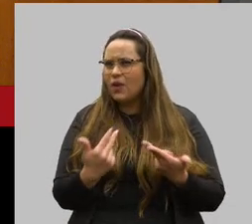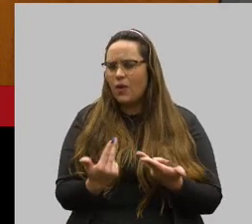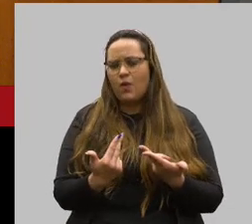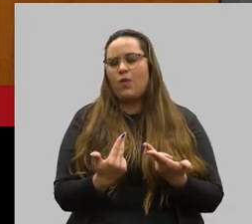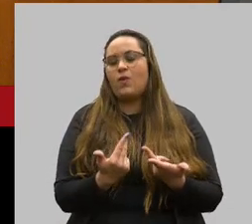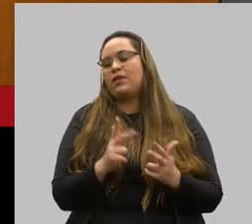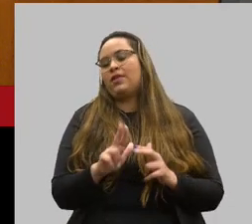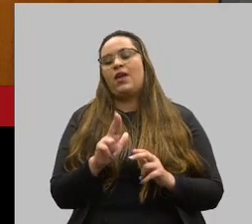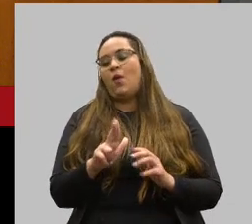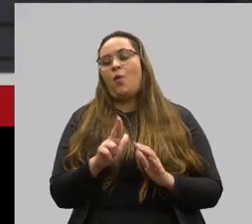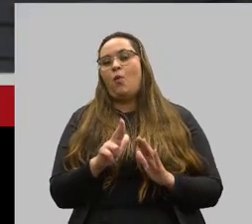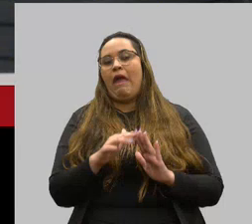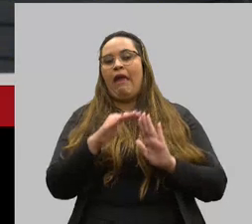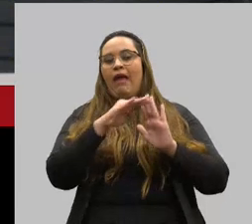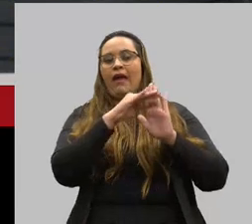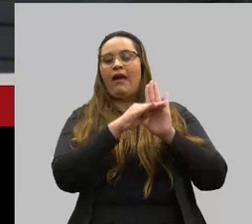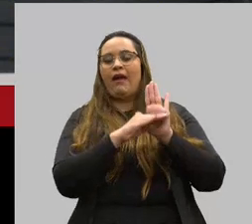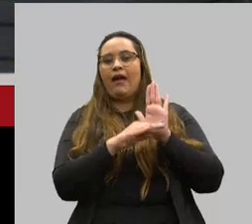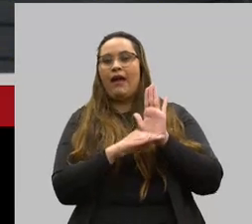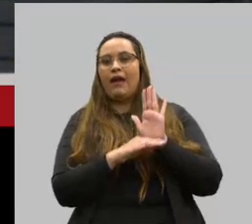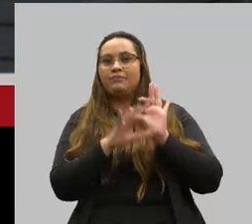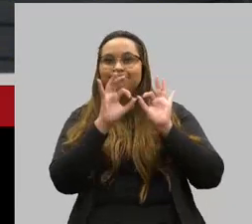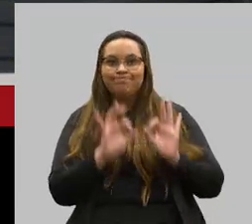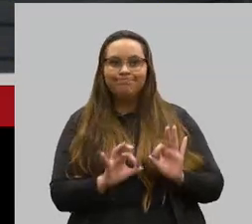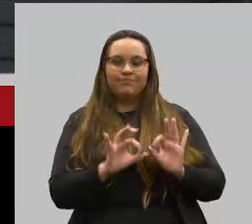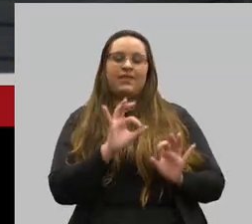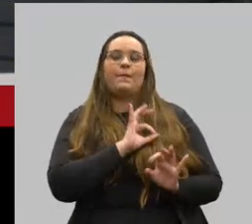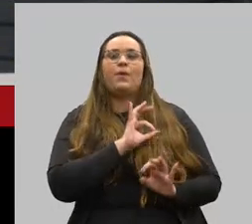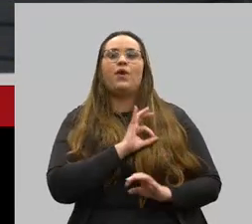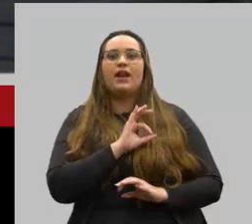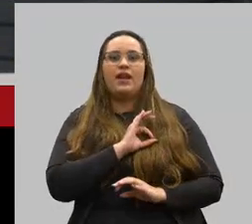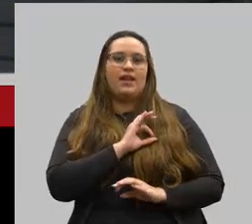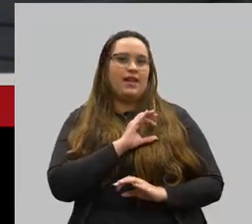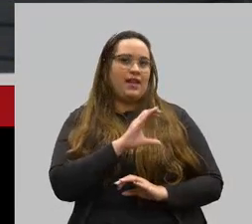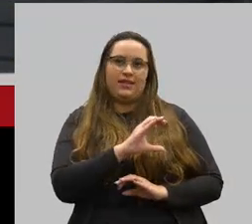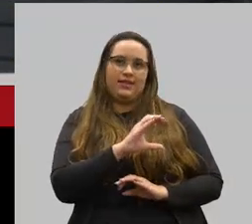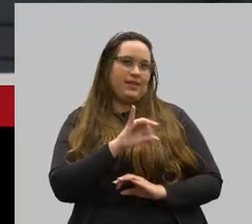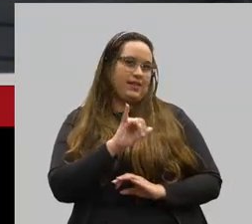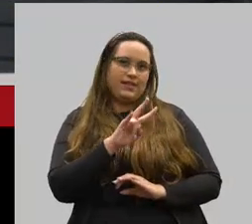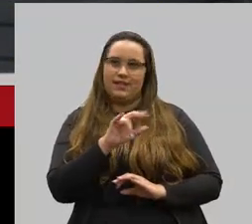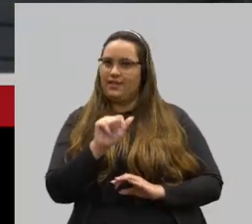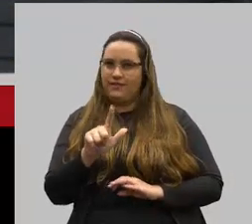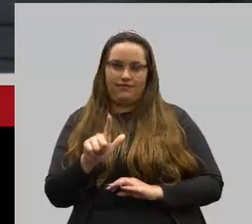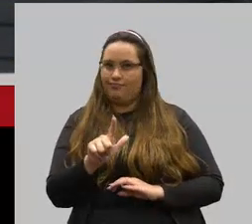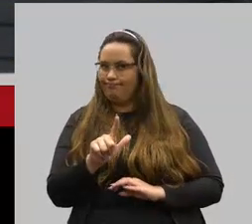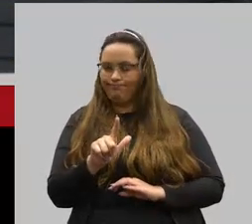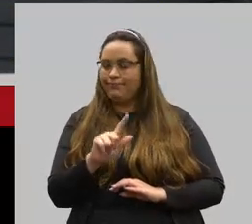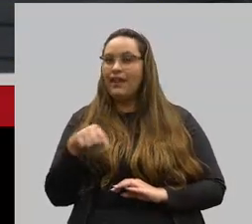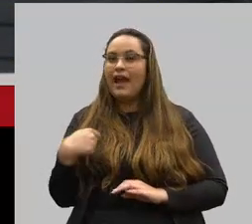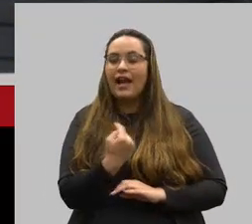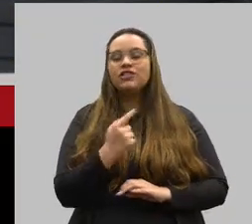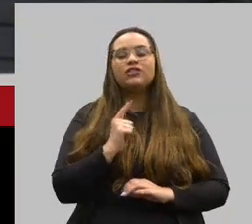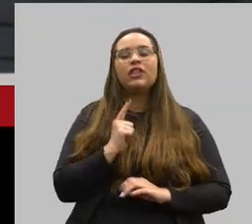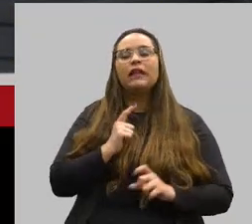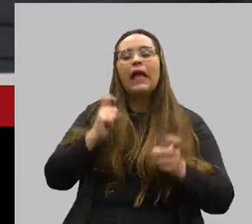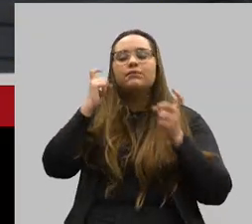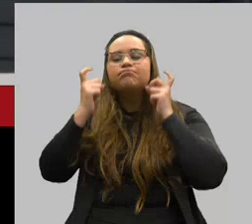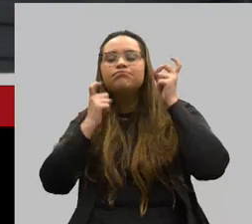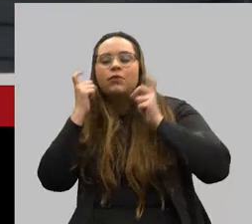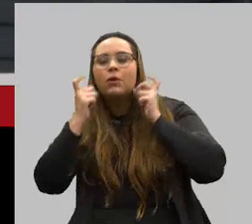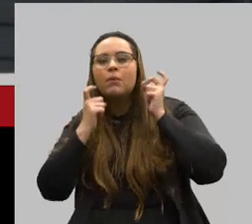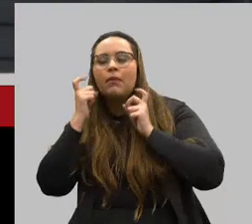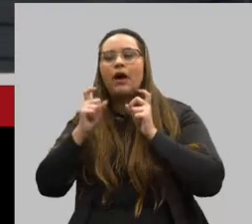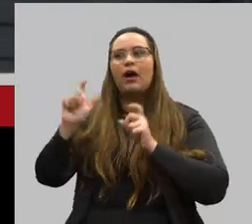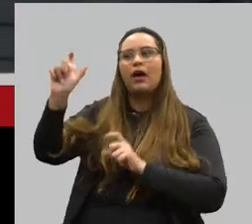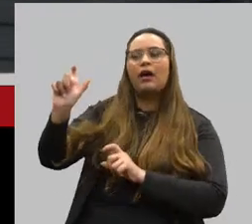Civil Como eu disse pra senhora eh a gente tem uma preocupação evidentemente com a saúde do Servidor né com a Previdência do